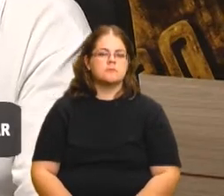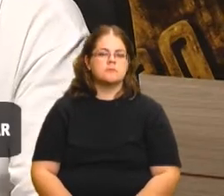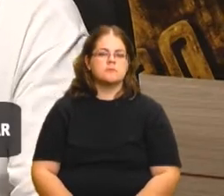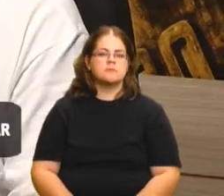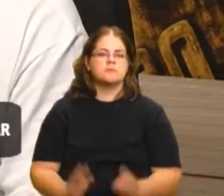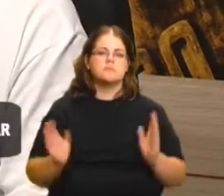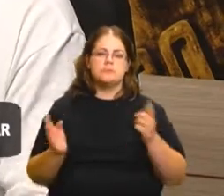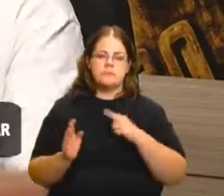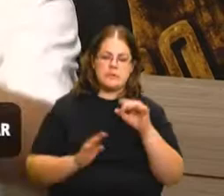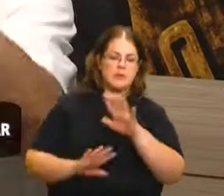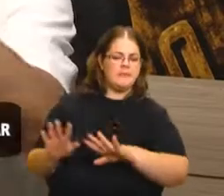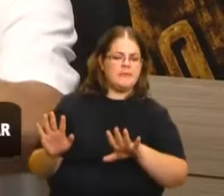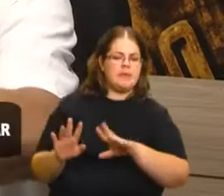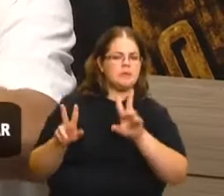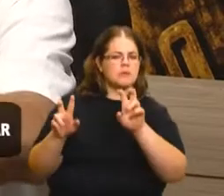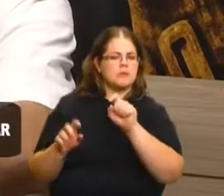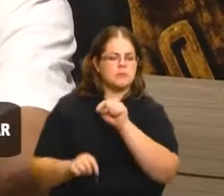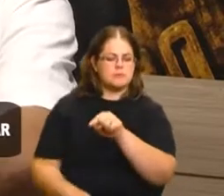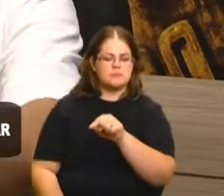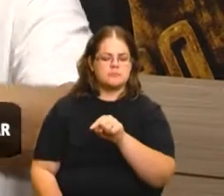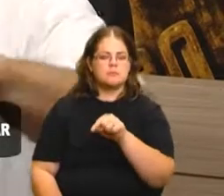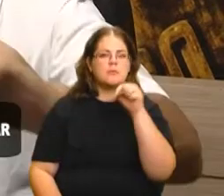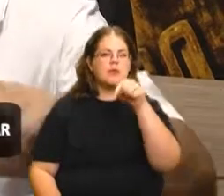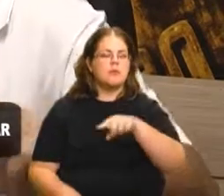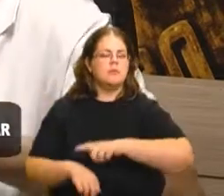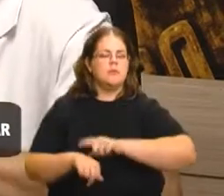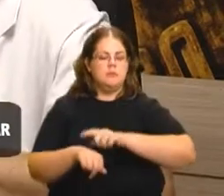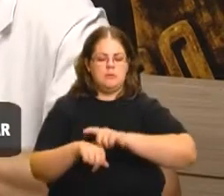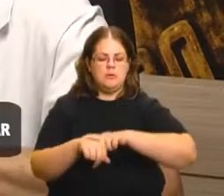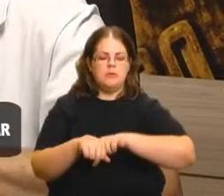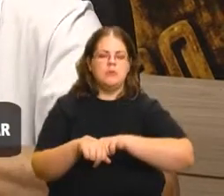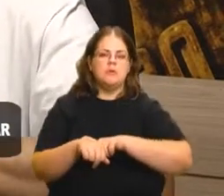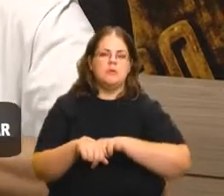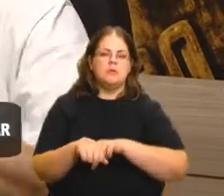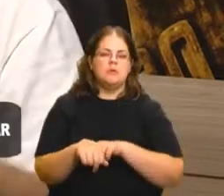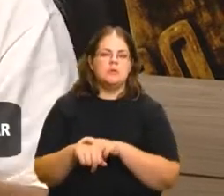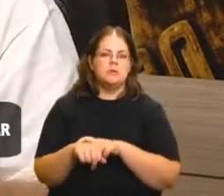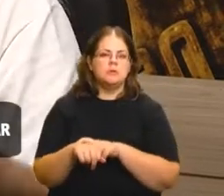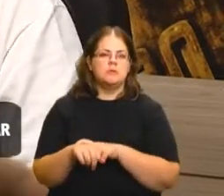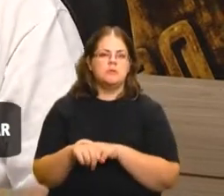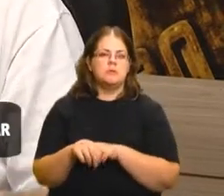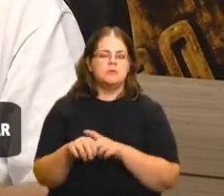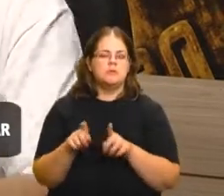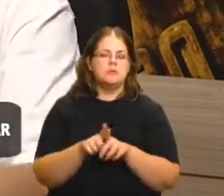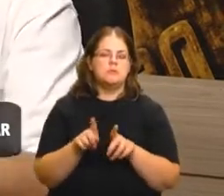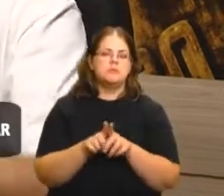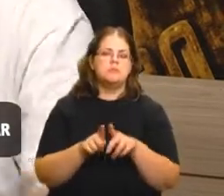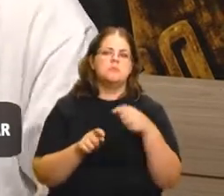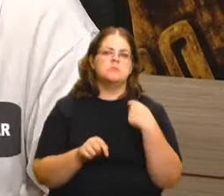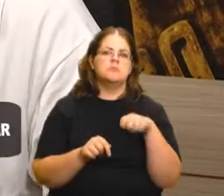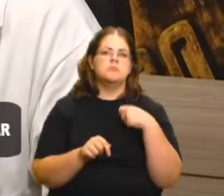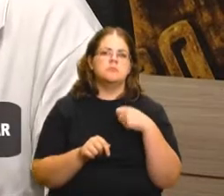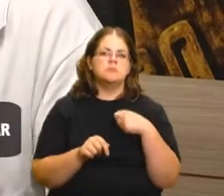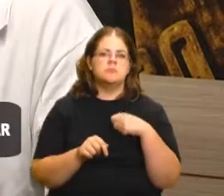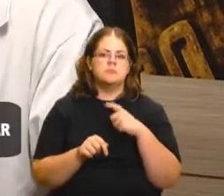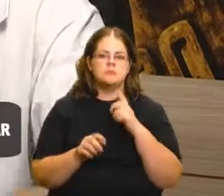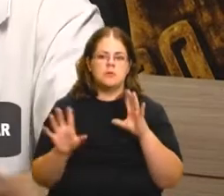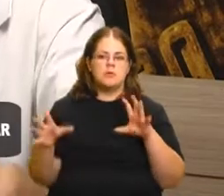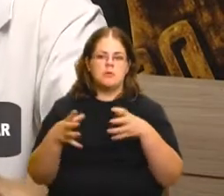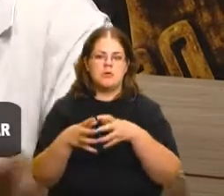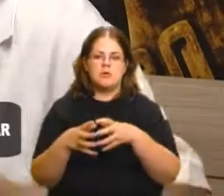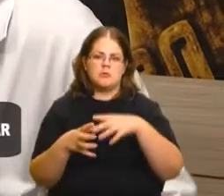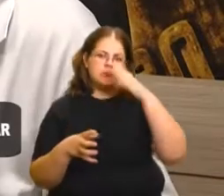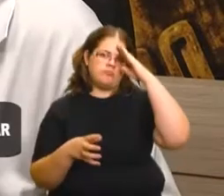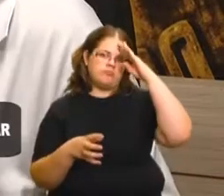Então, já definindo a situação. Certo. Nesse período, eles tinham que, entre outras coisas, e antes de mais nada, há uma